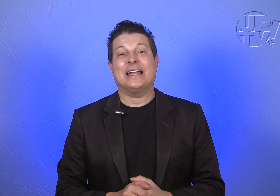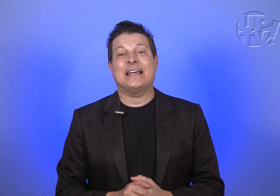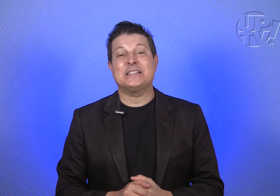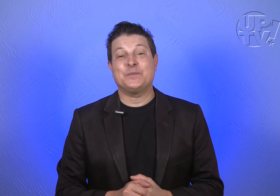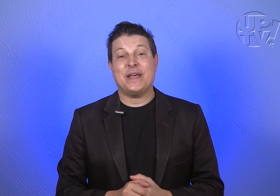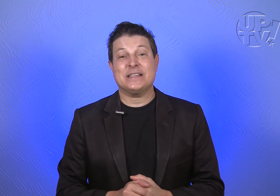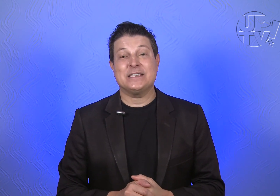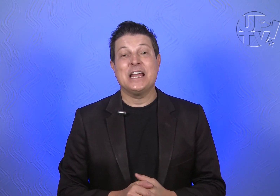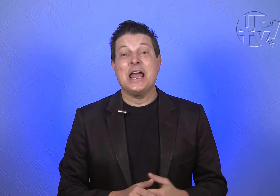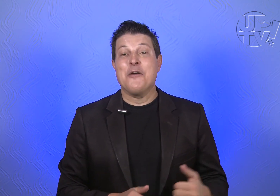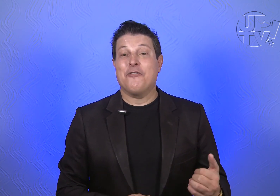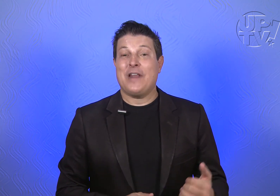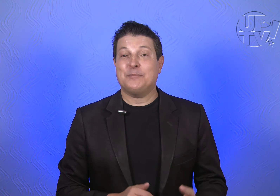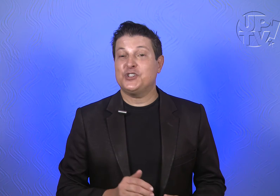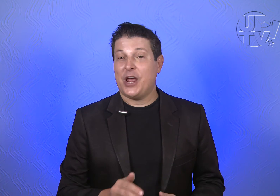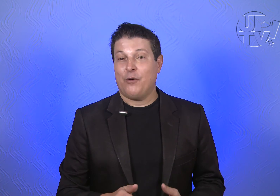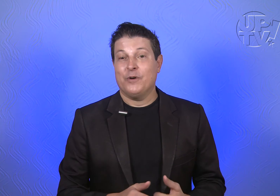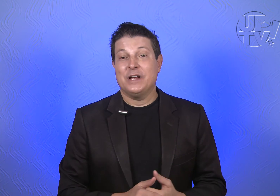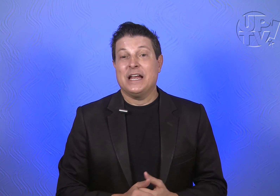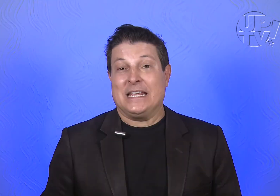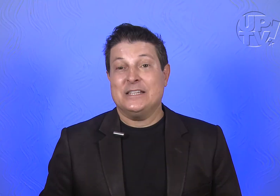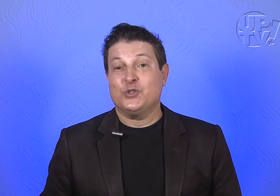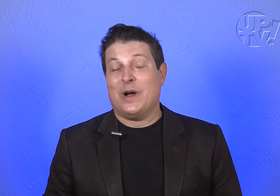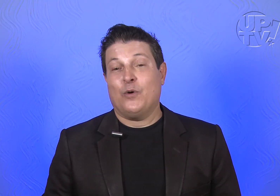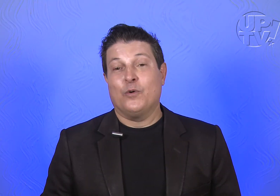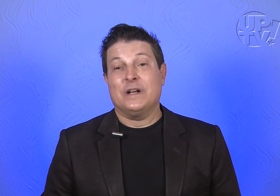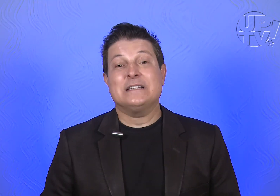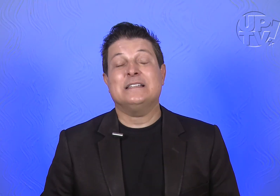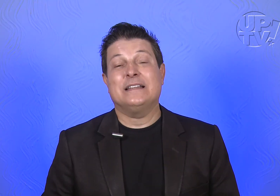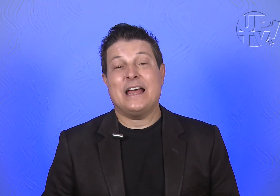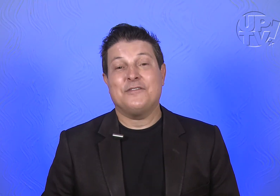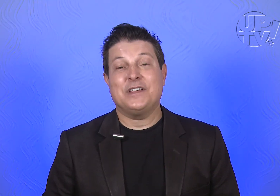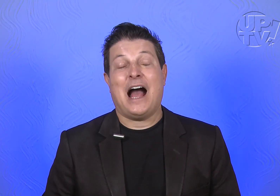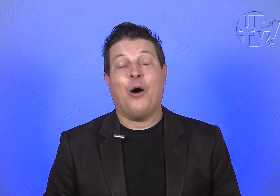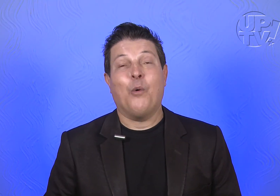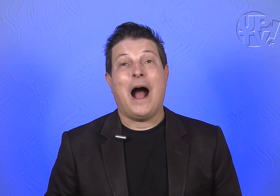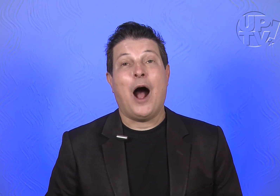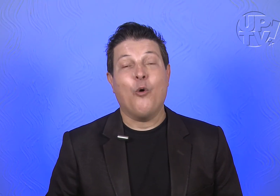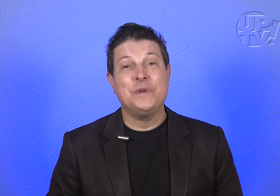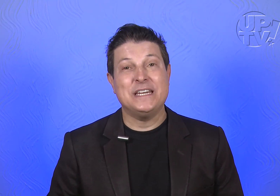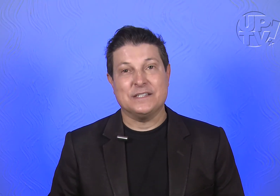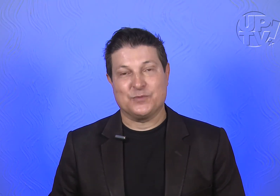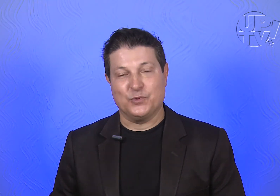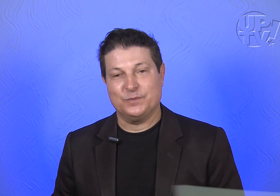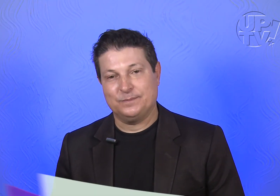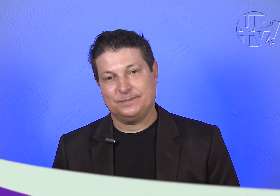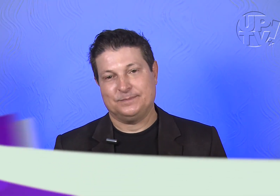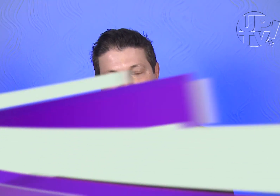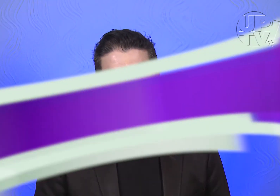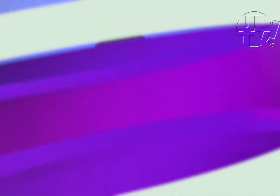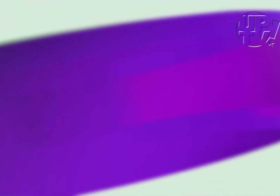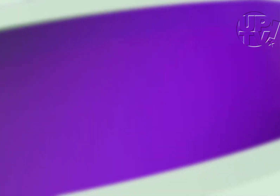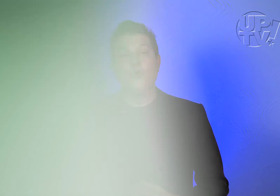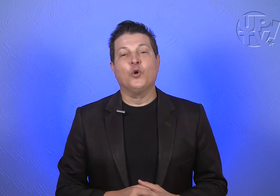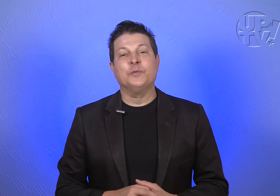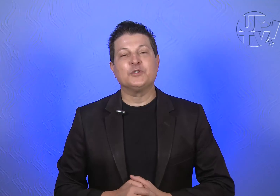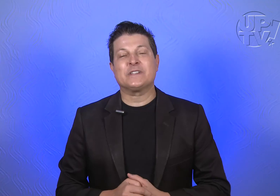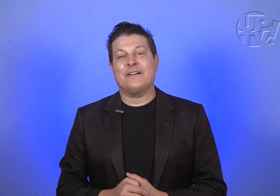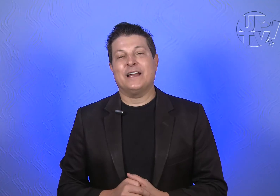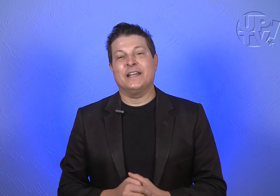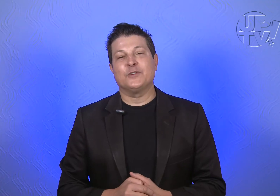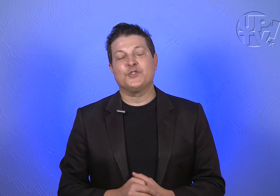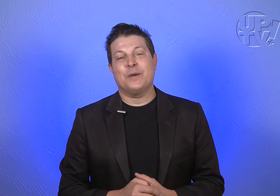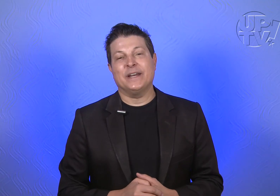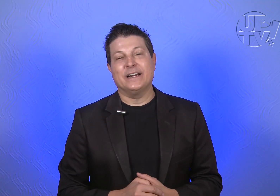amarela é da espécie Flapshell e sua cor se deve ao albinismo. O Clube